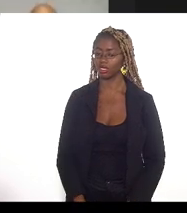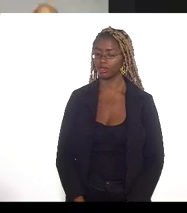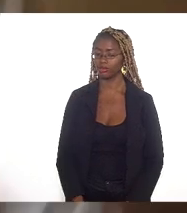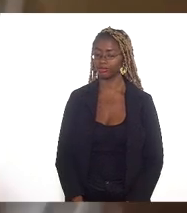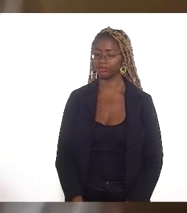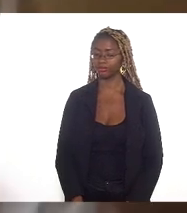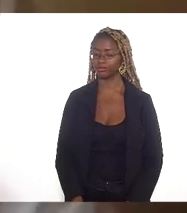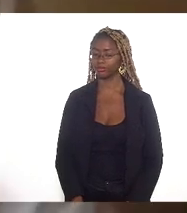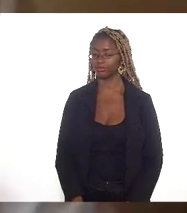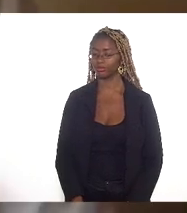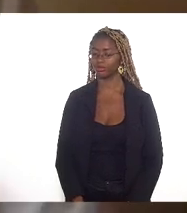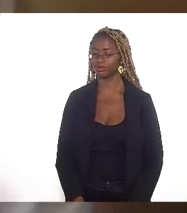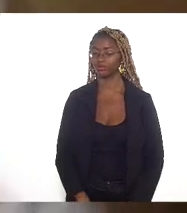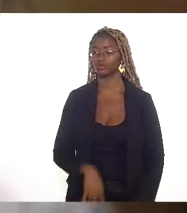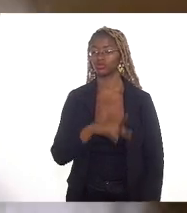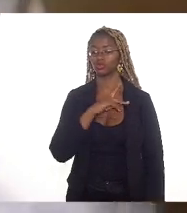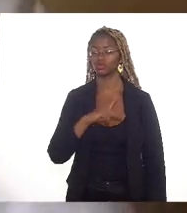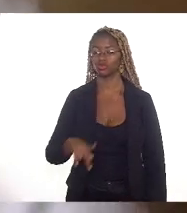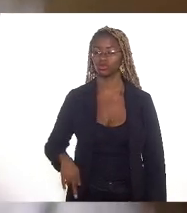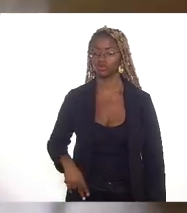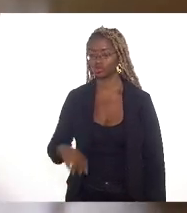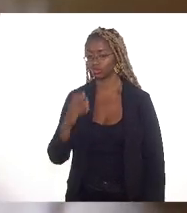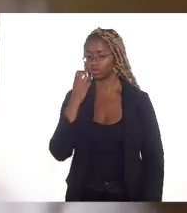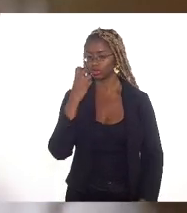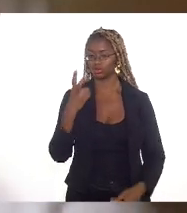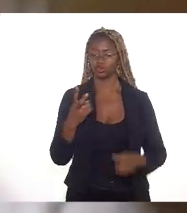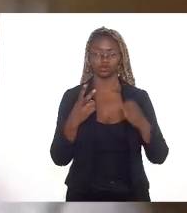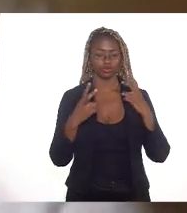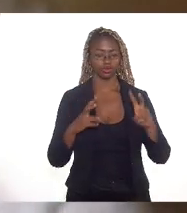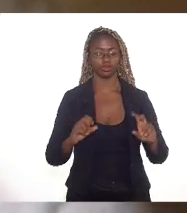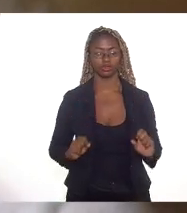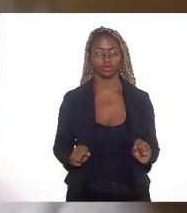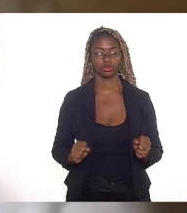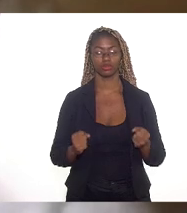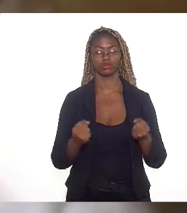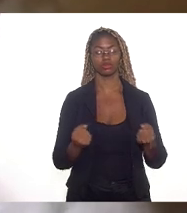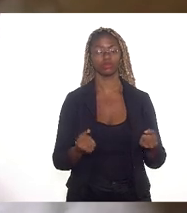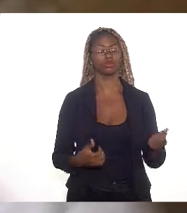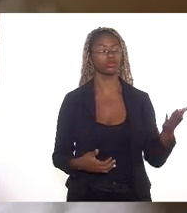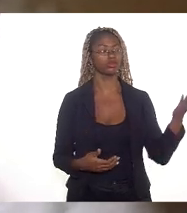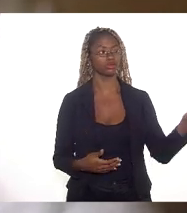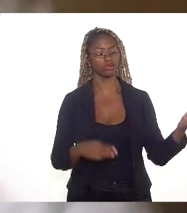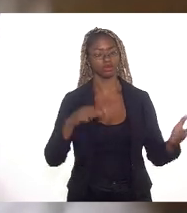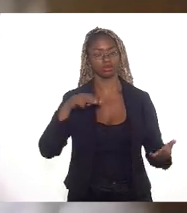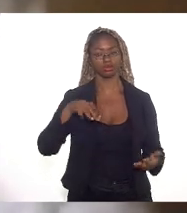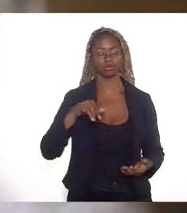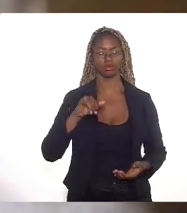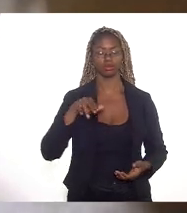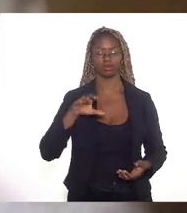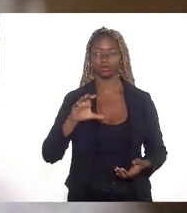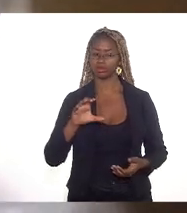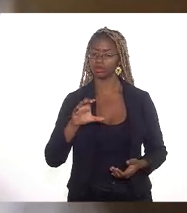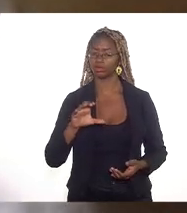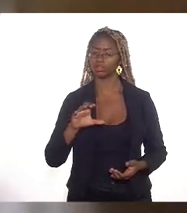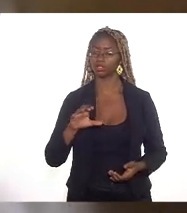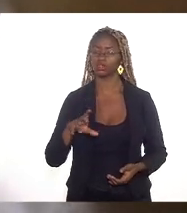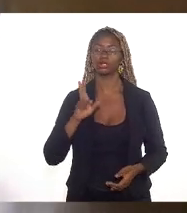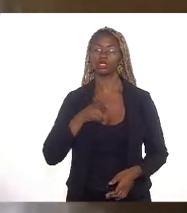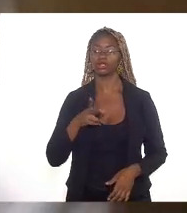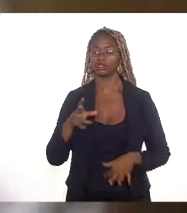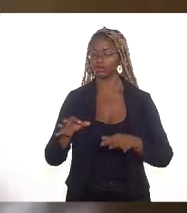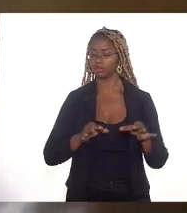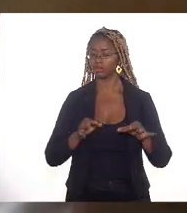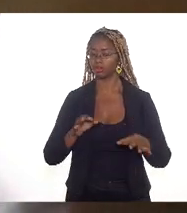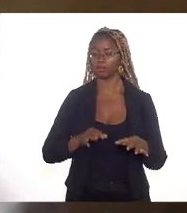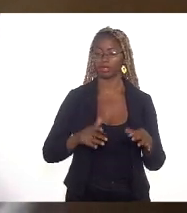Presidente, reconhecendo aqui o esforço do nosso ecodecano Carlos Mink em construir sempre espaços,